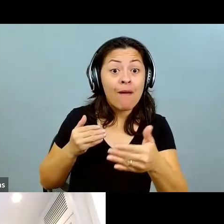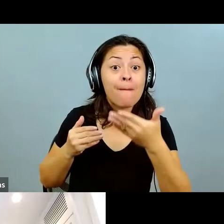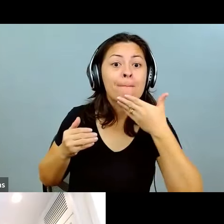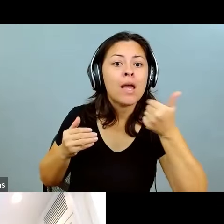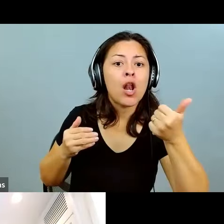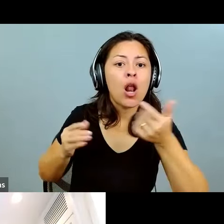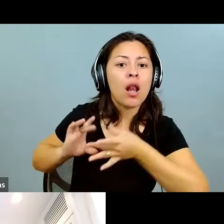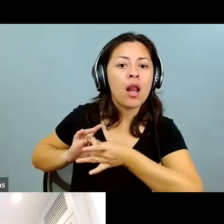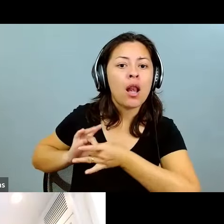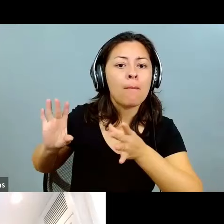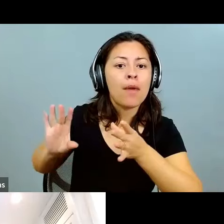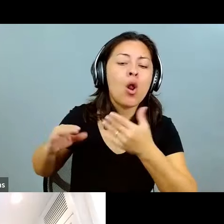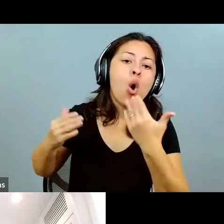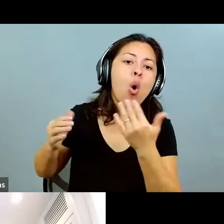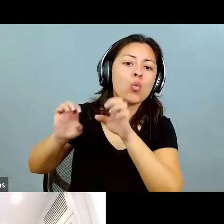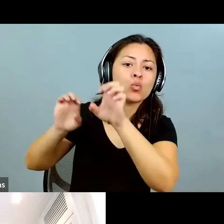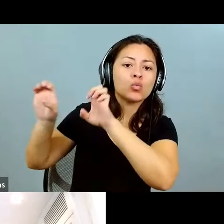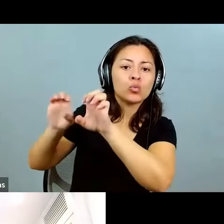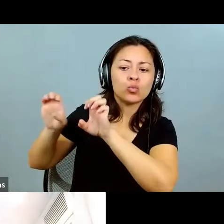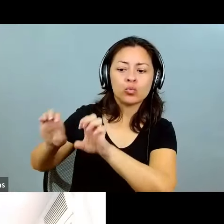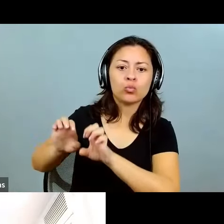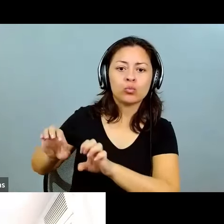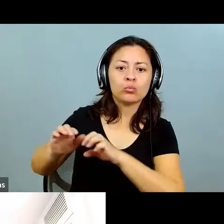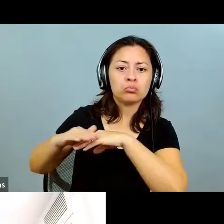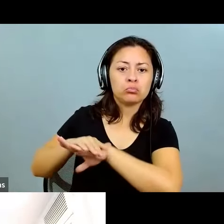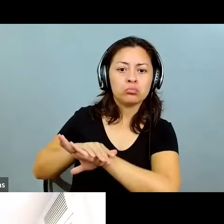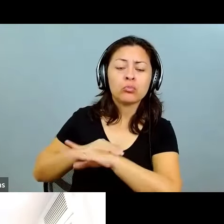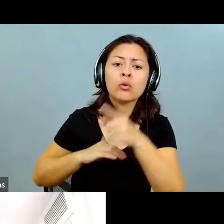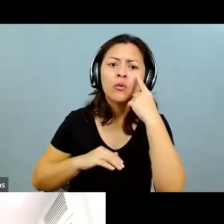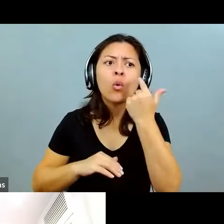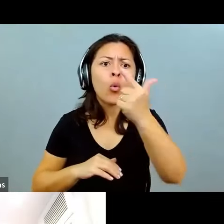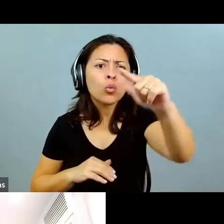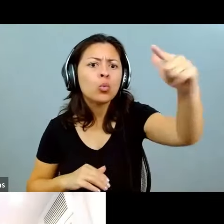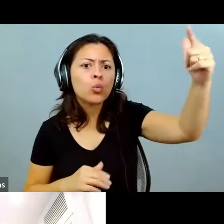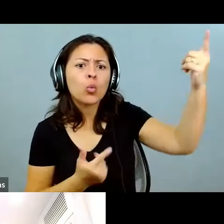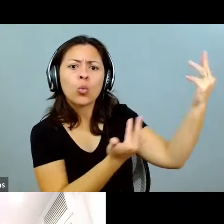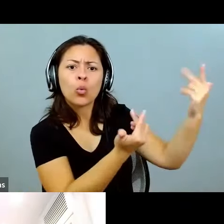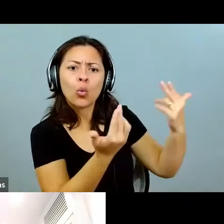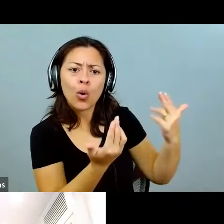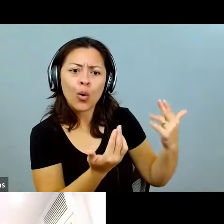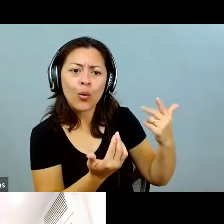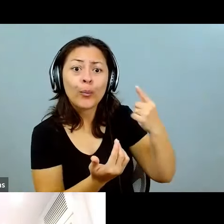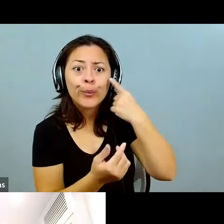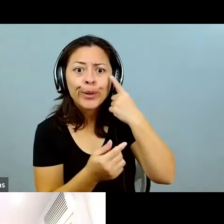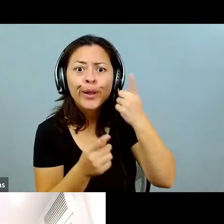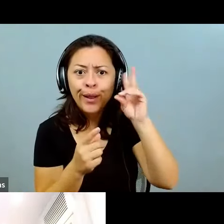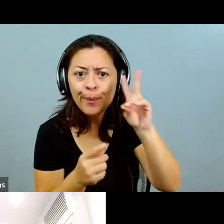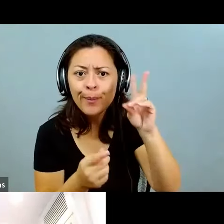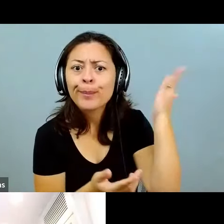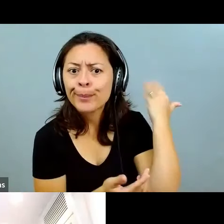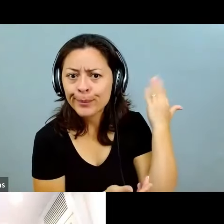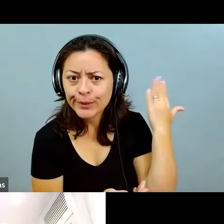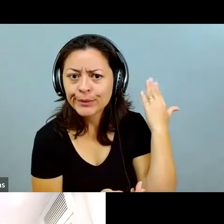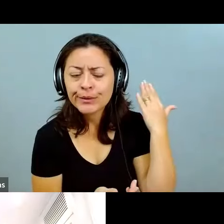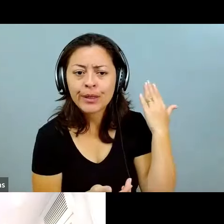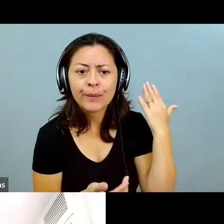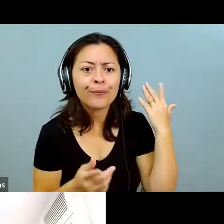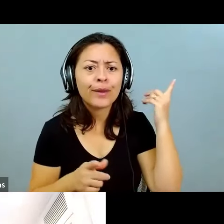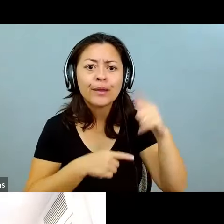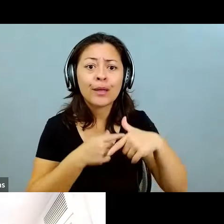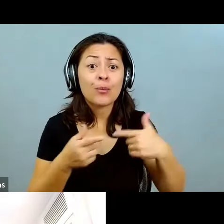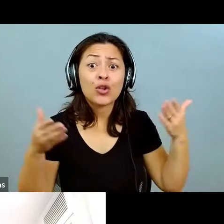em relação à estratégia porque a gente tem visto isso também das out dos outros produtores né E para não chegar naquele momento como a gente viu no ano passado com os bases super